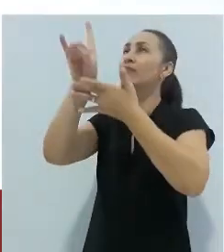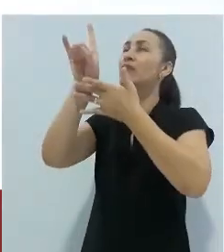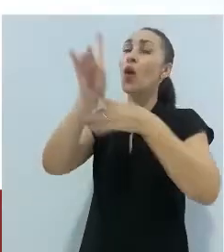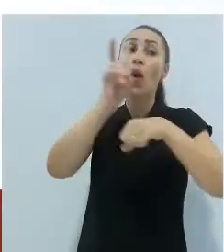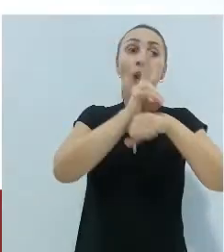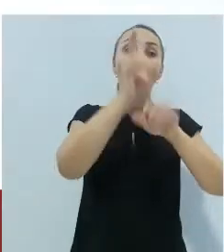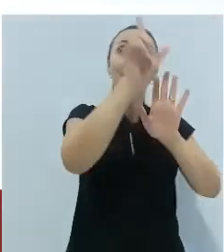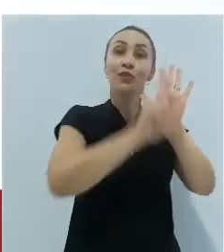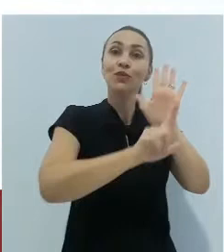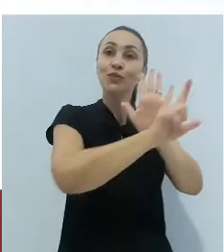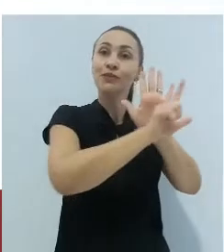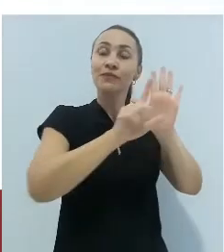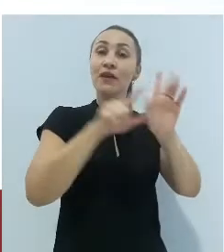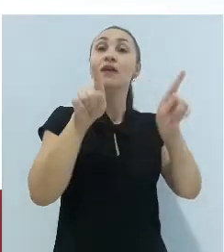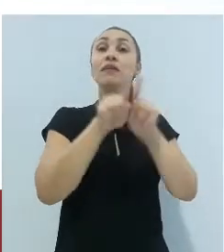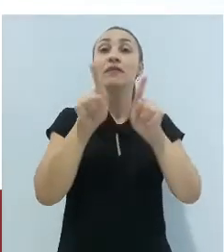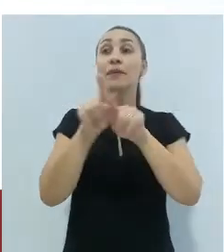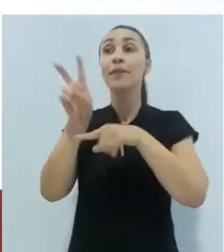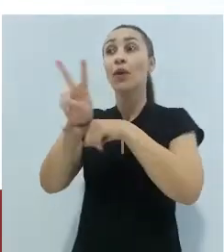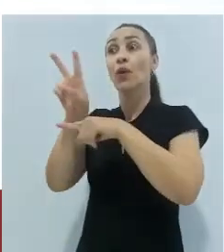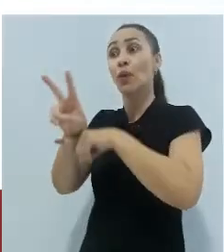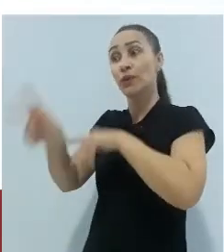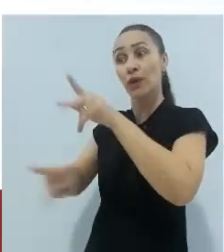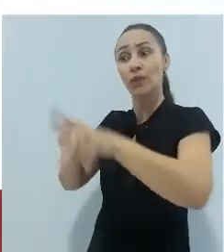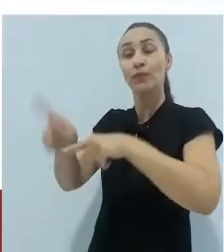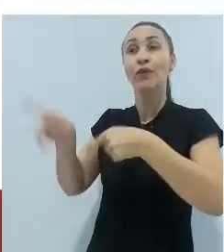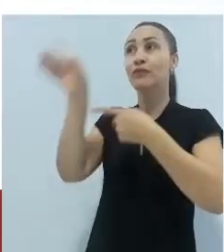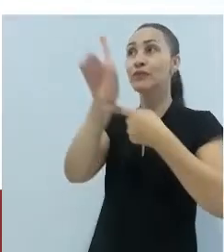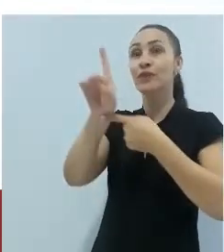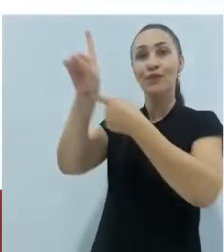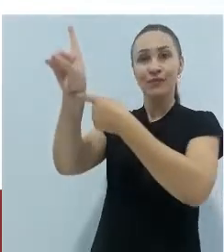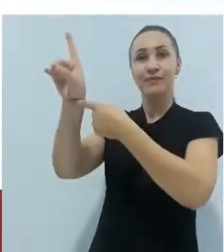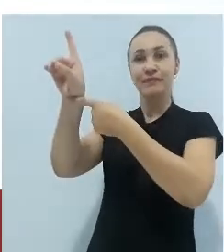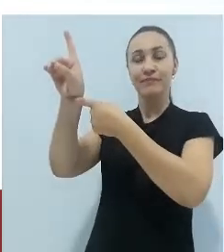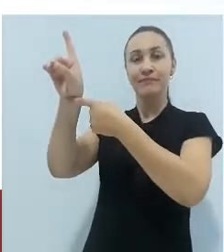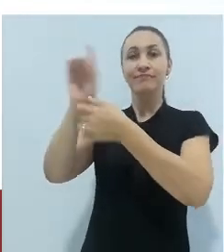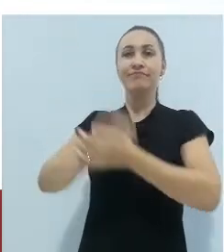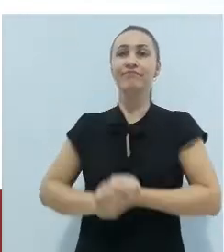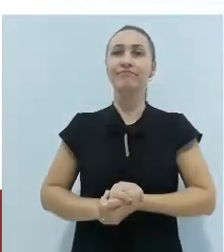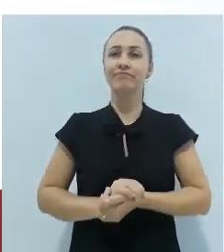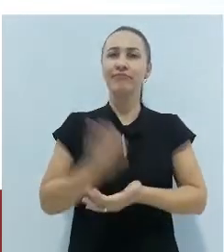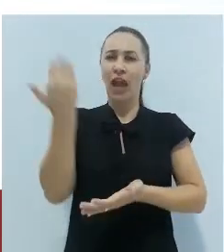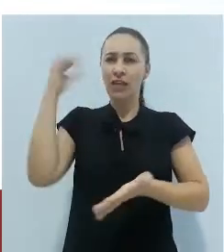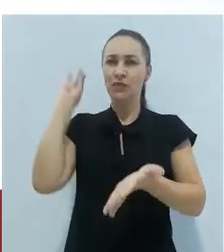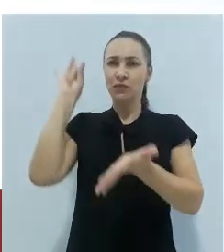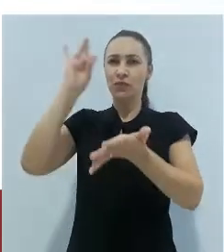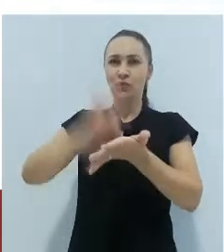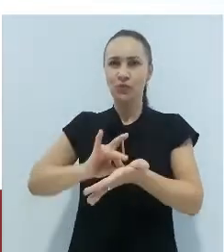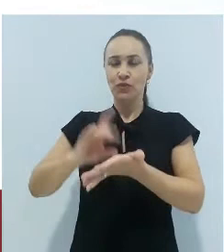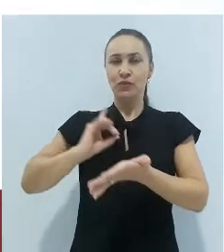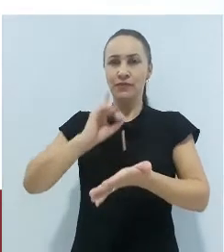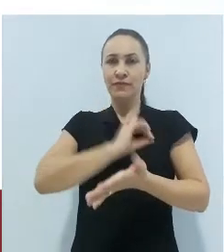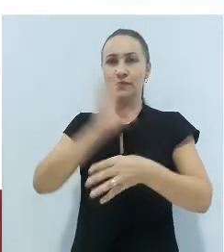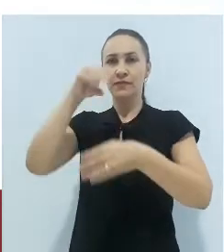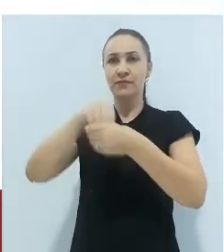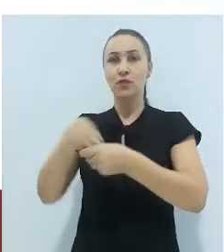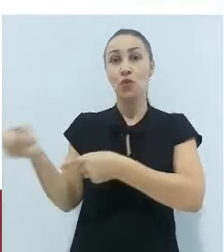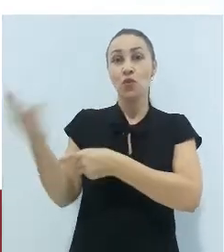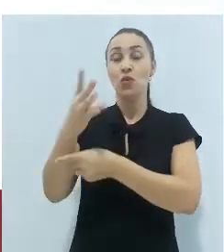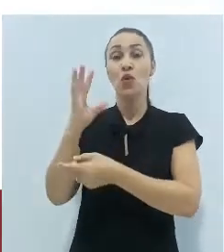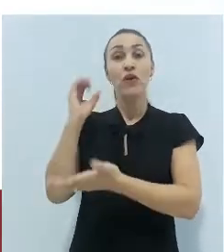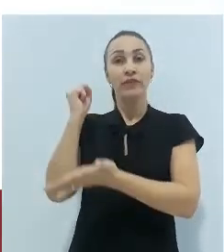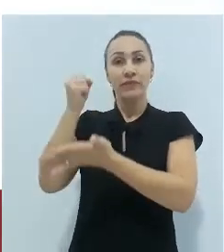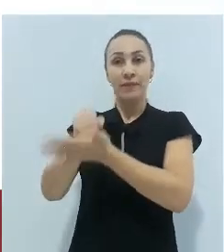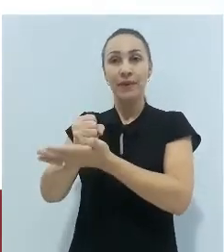liturgia e também cuidar do povo de Deus. Quando se institui os diáconos no Novo Testamento, os Atos